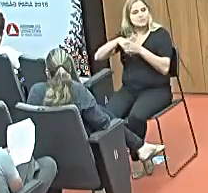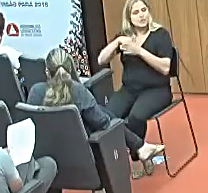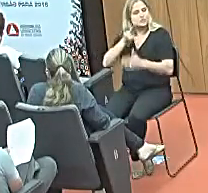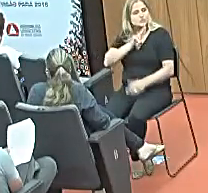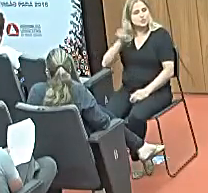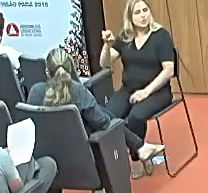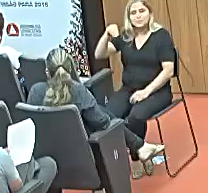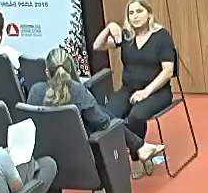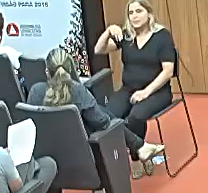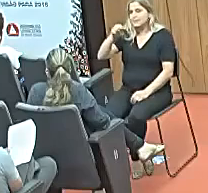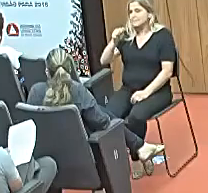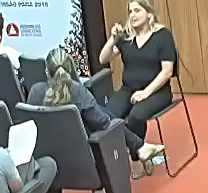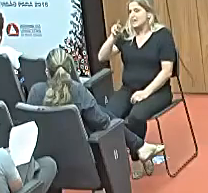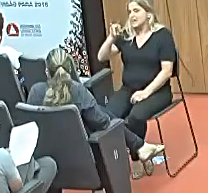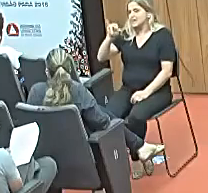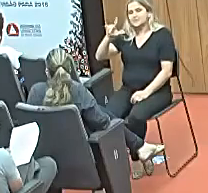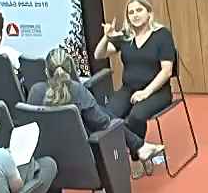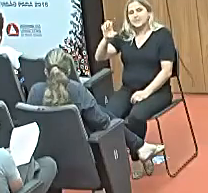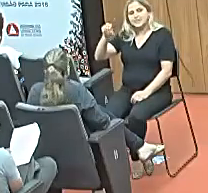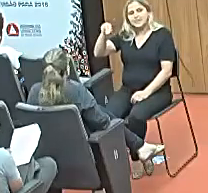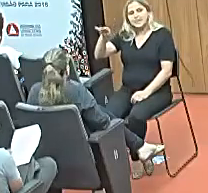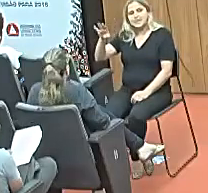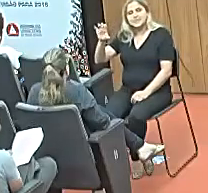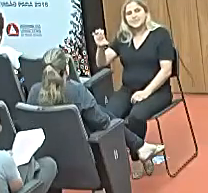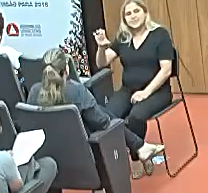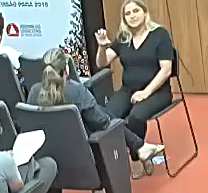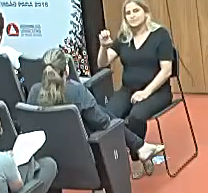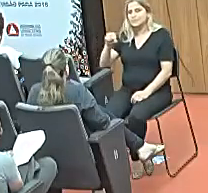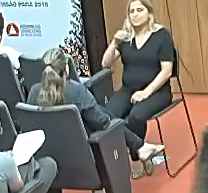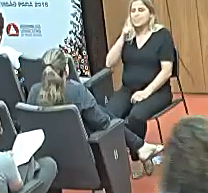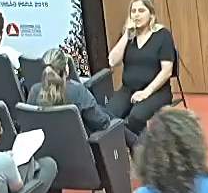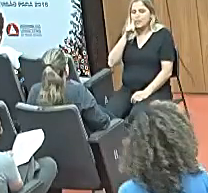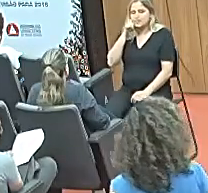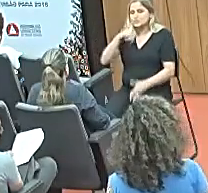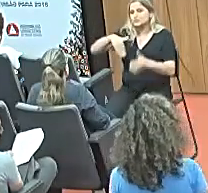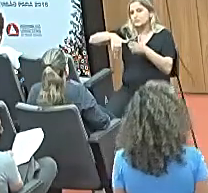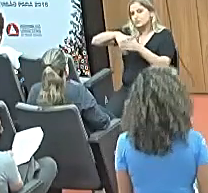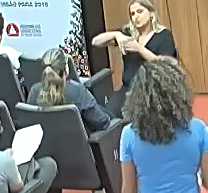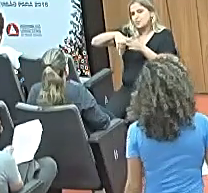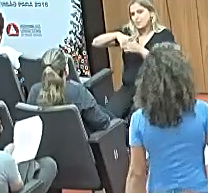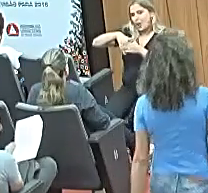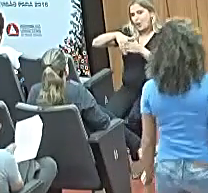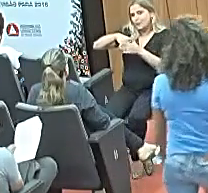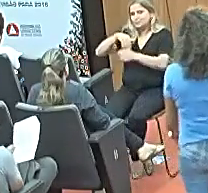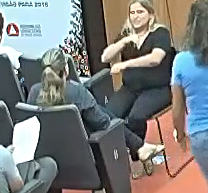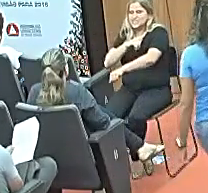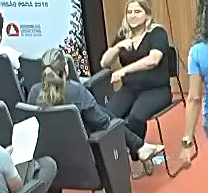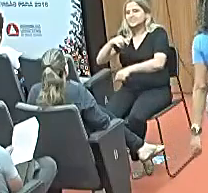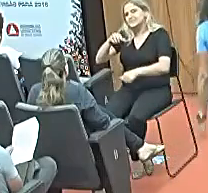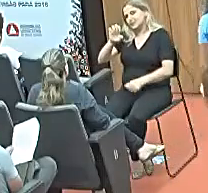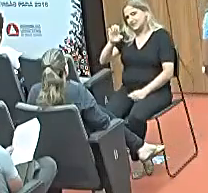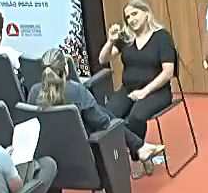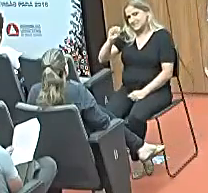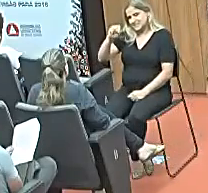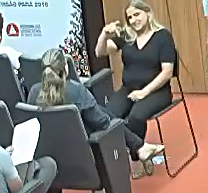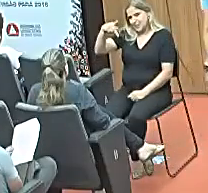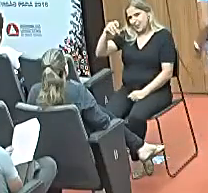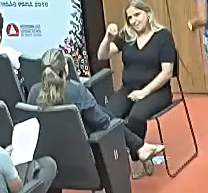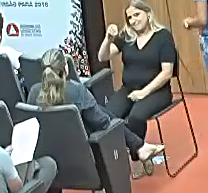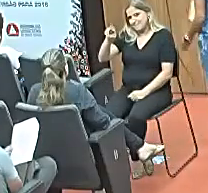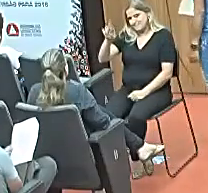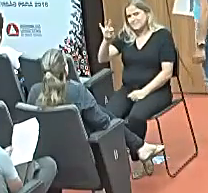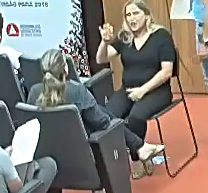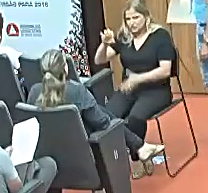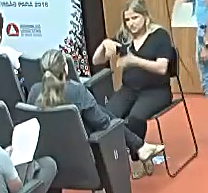enquanto a marca ibm chega aqui é sobre essa idéia essa proposta que o geraldo colocar colocou